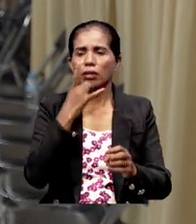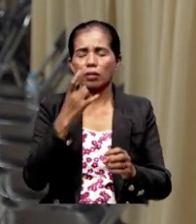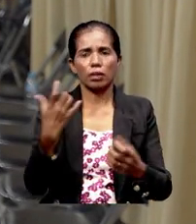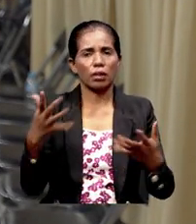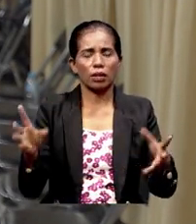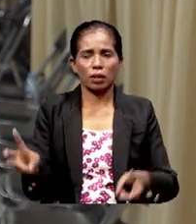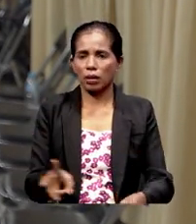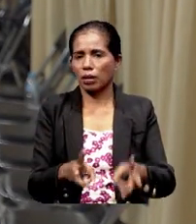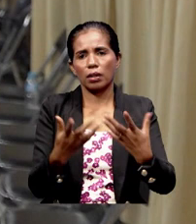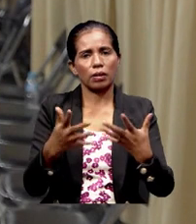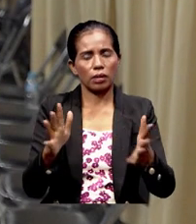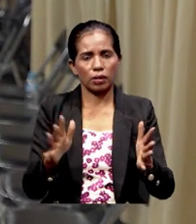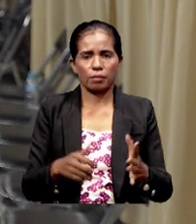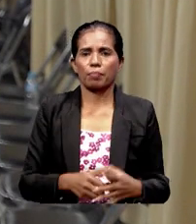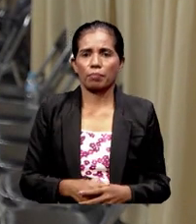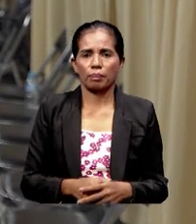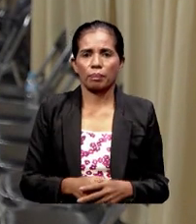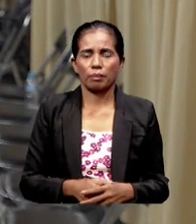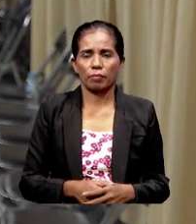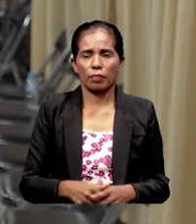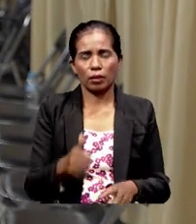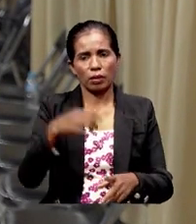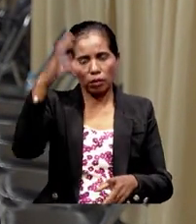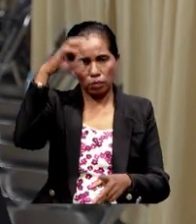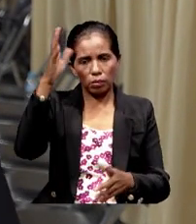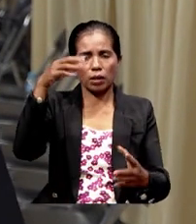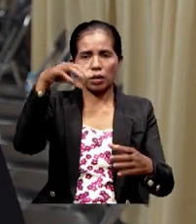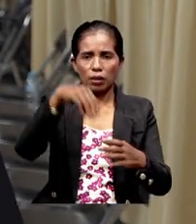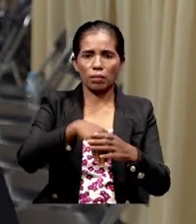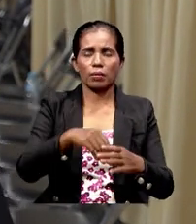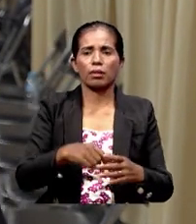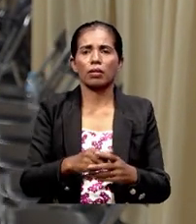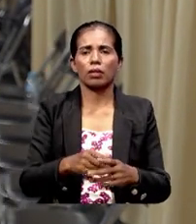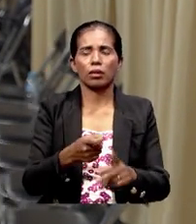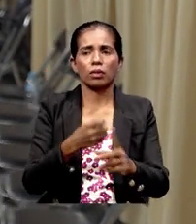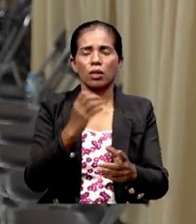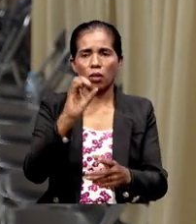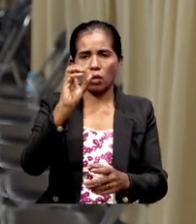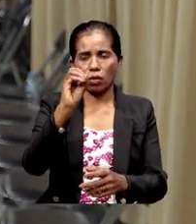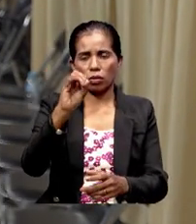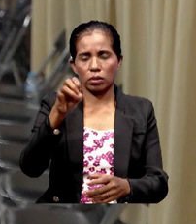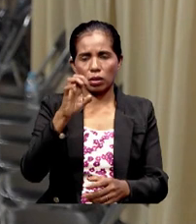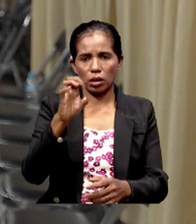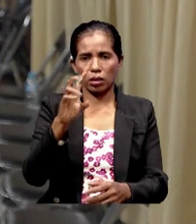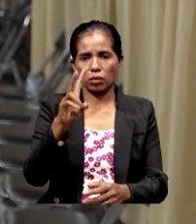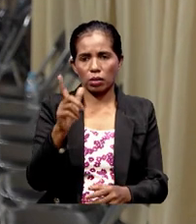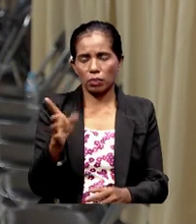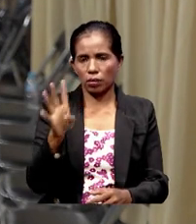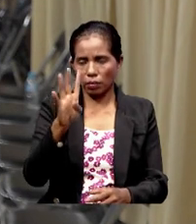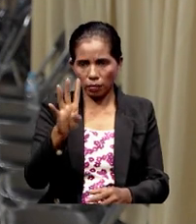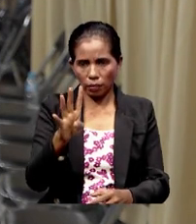iha balu udan tama livros orçamento geral do estado 2024